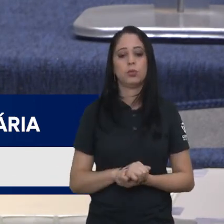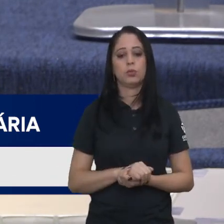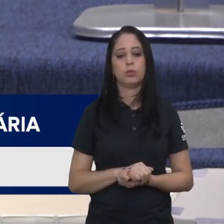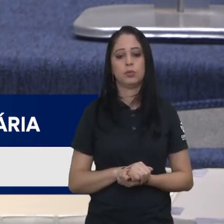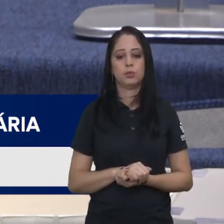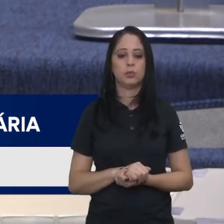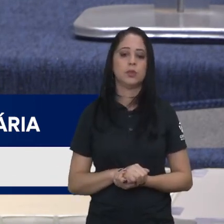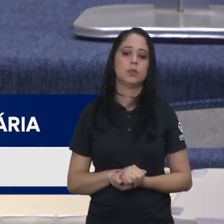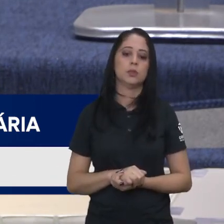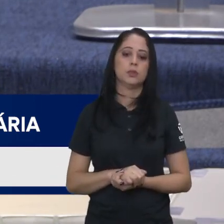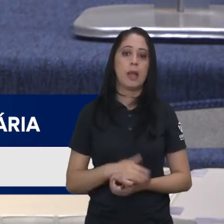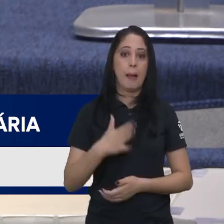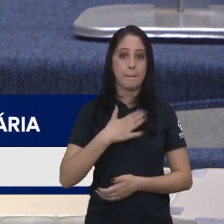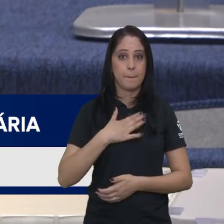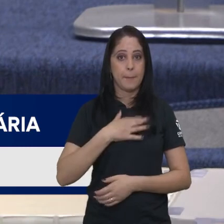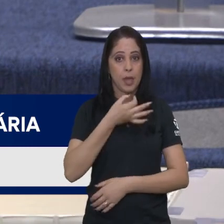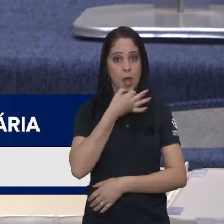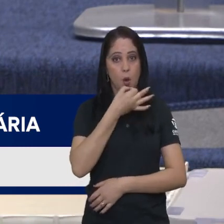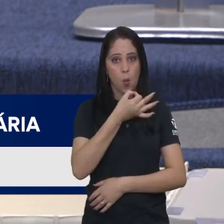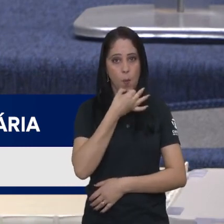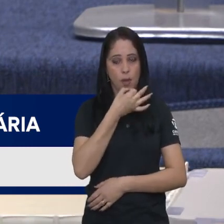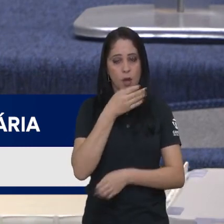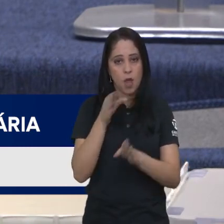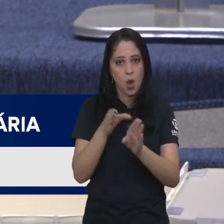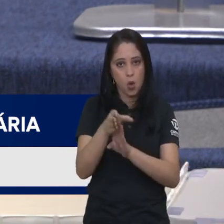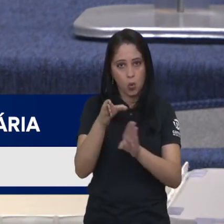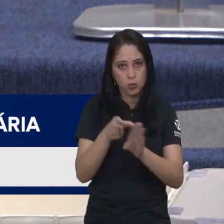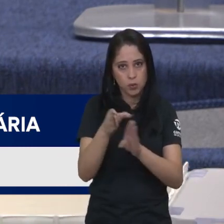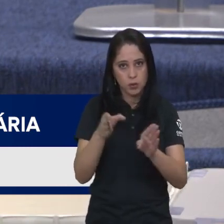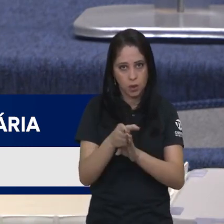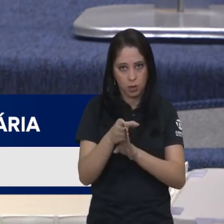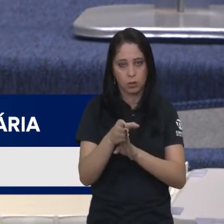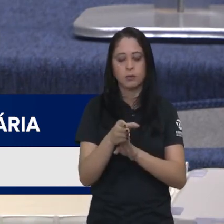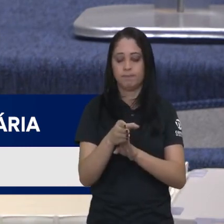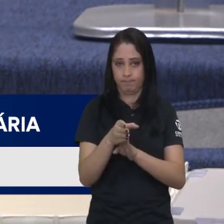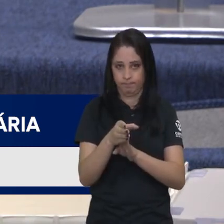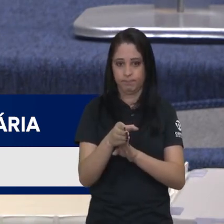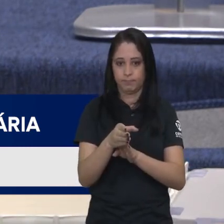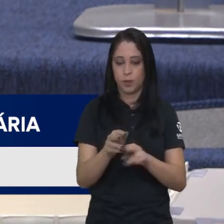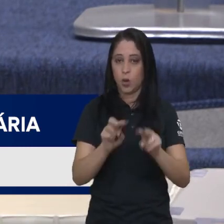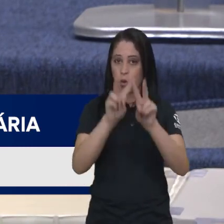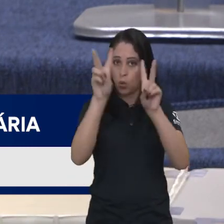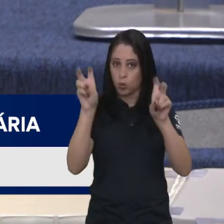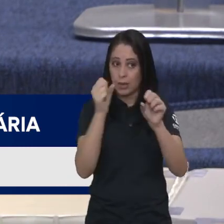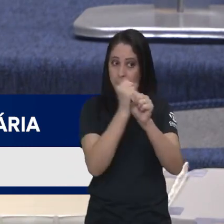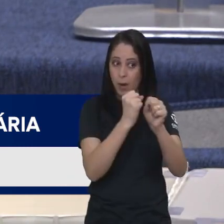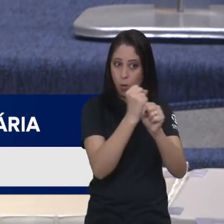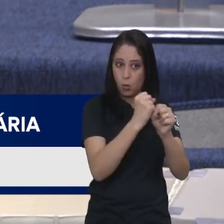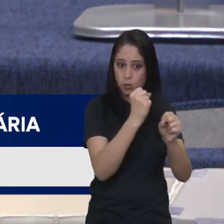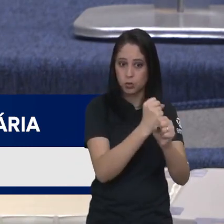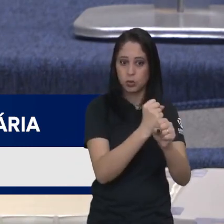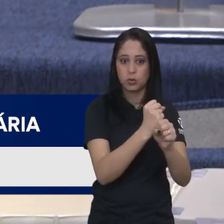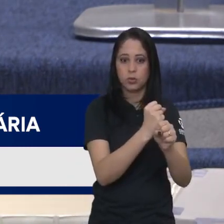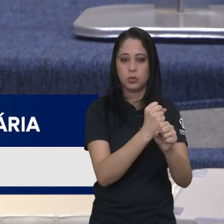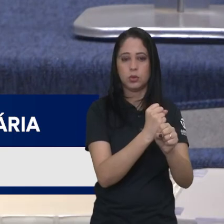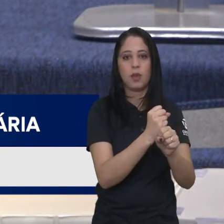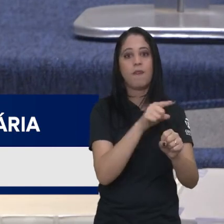claro. A minha sugestão, minha orientação jurídica para essa questão das construções.